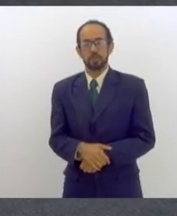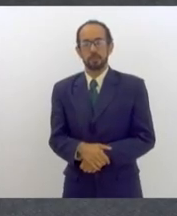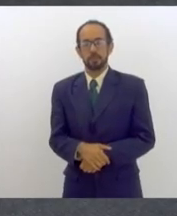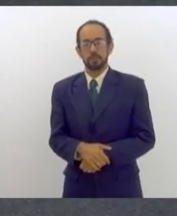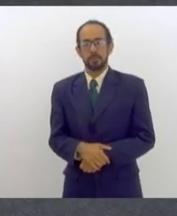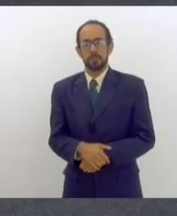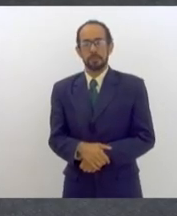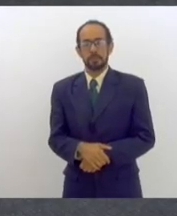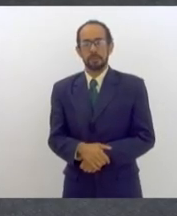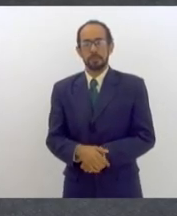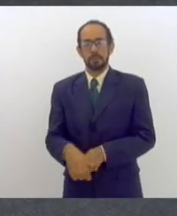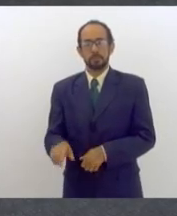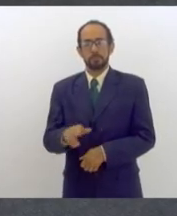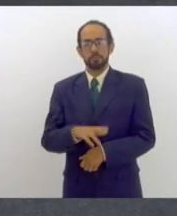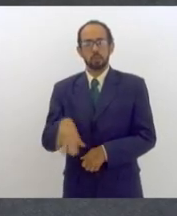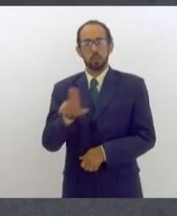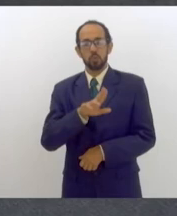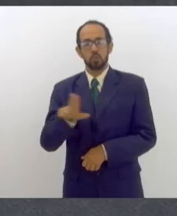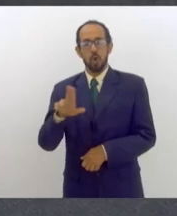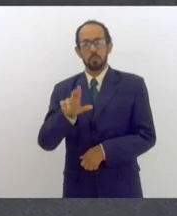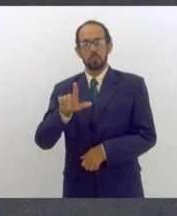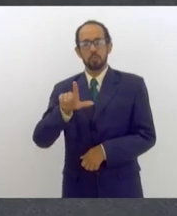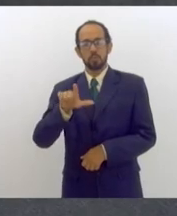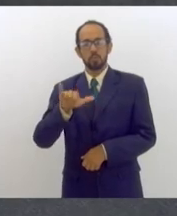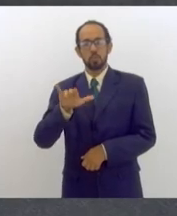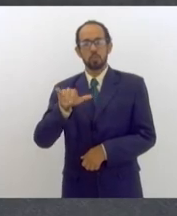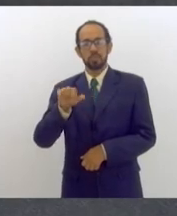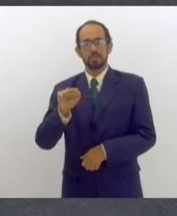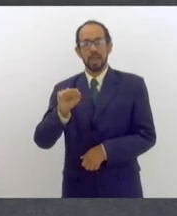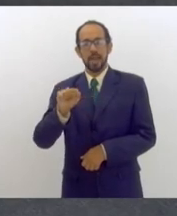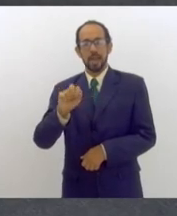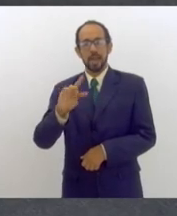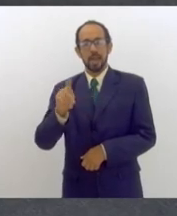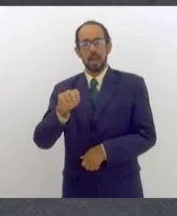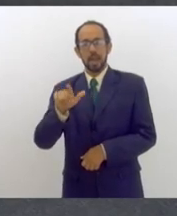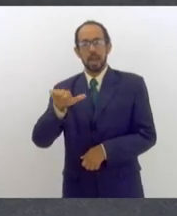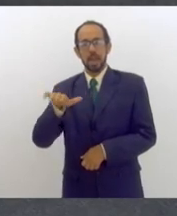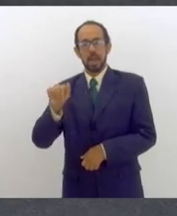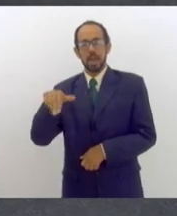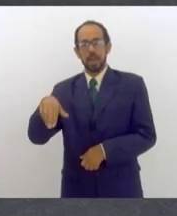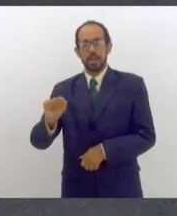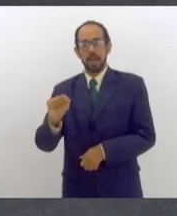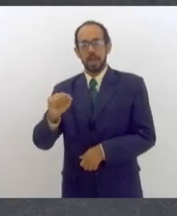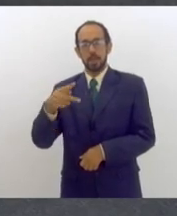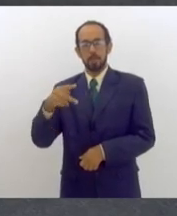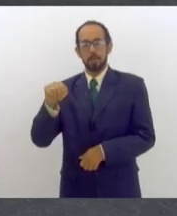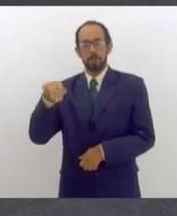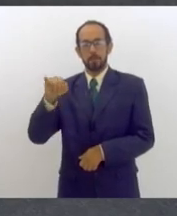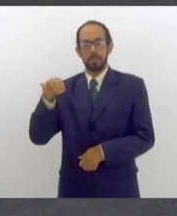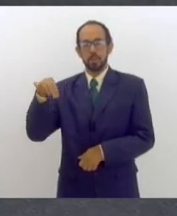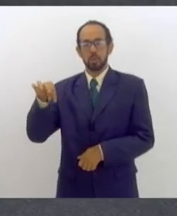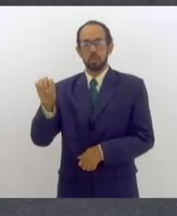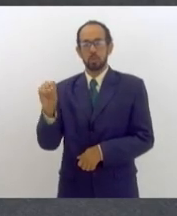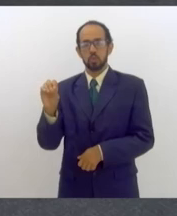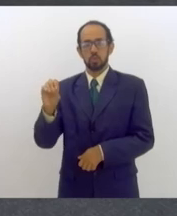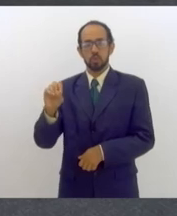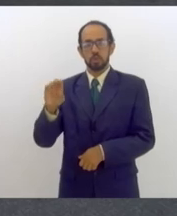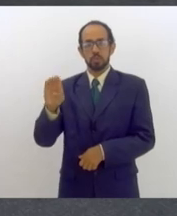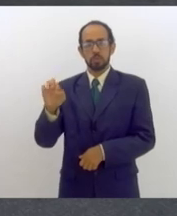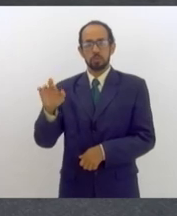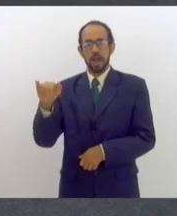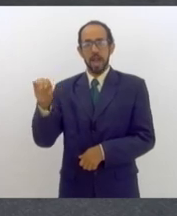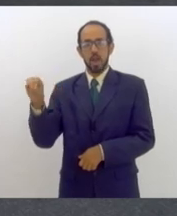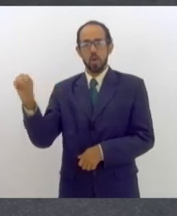o nome de batismo de Lúcia Helena Pinto de Barros a